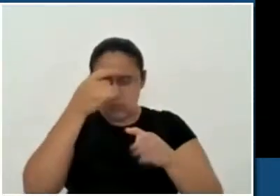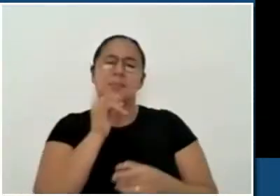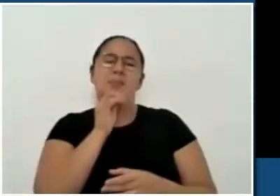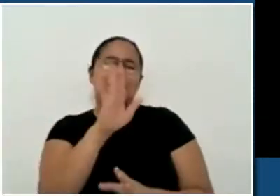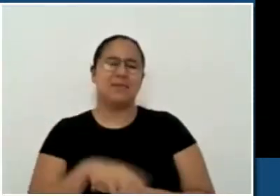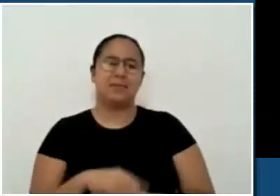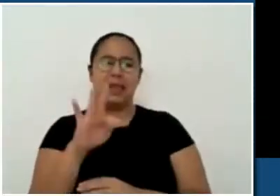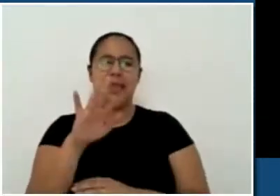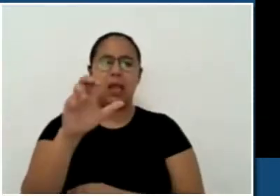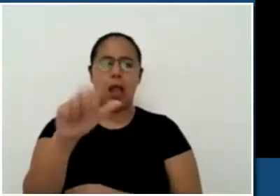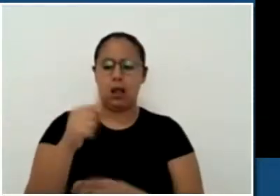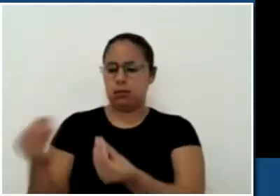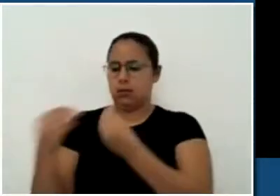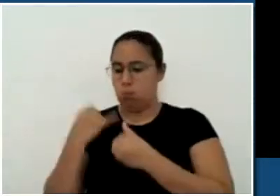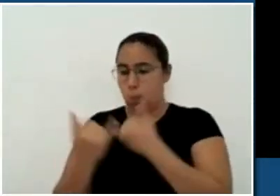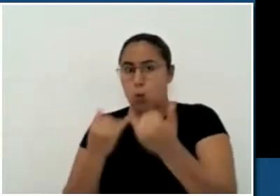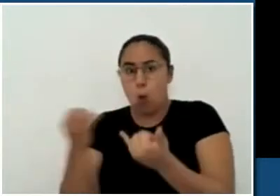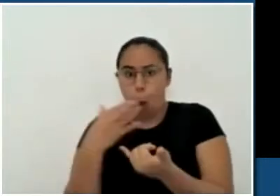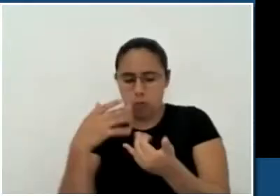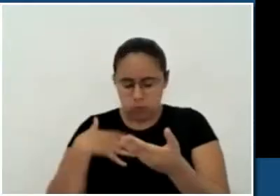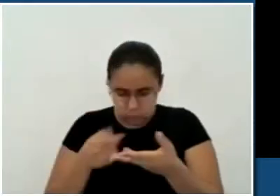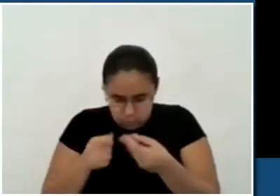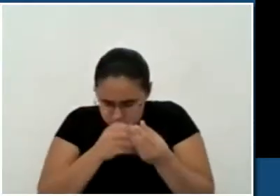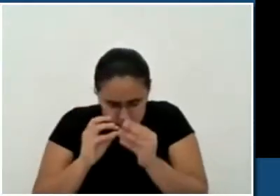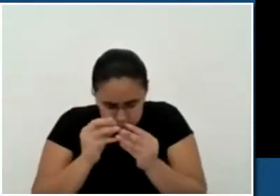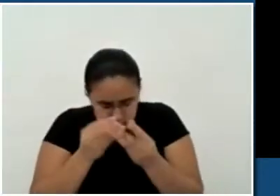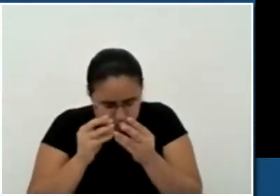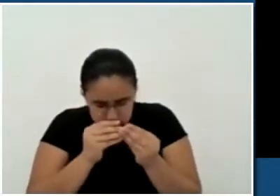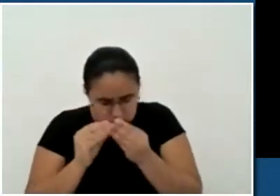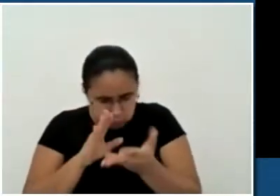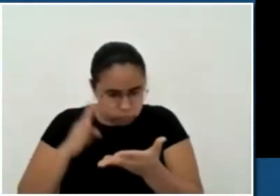brinquedo. Eles precisam de rotinas.